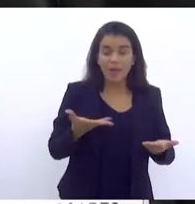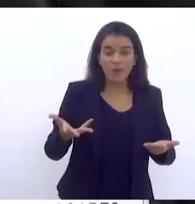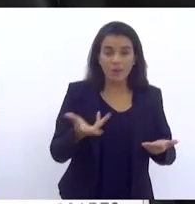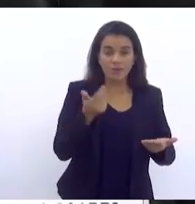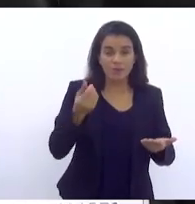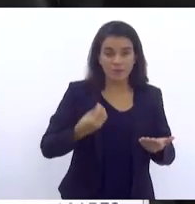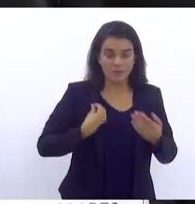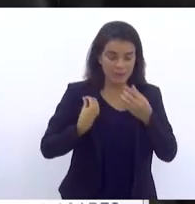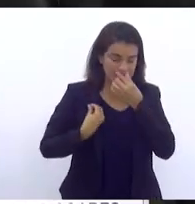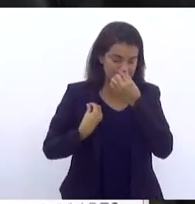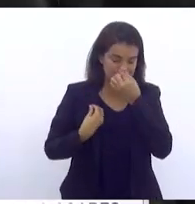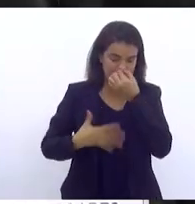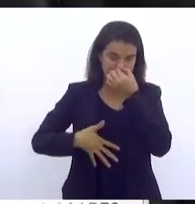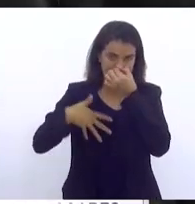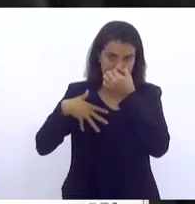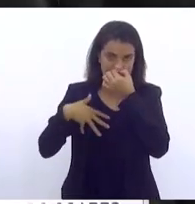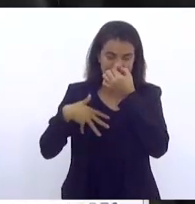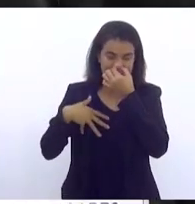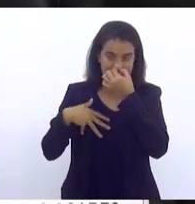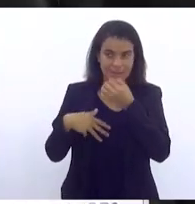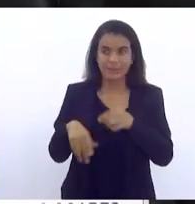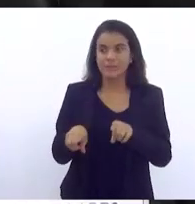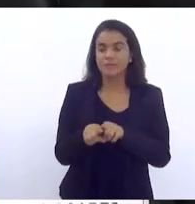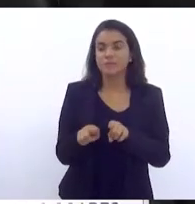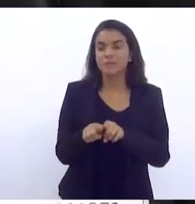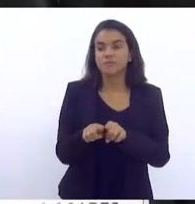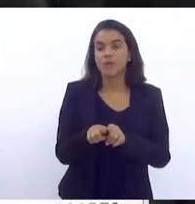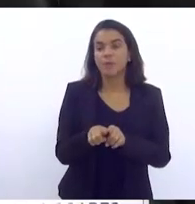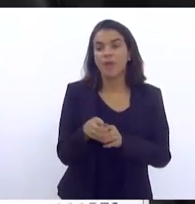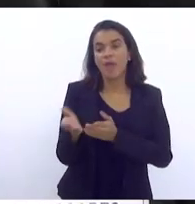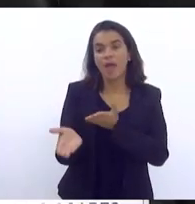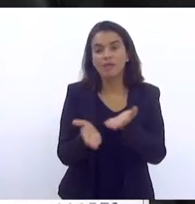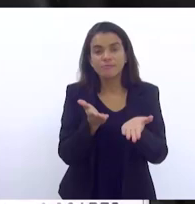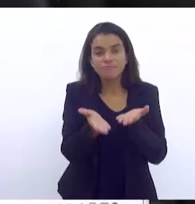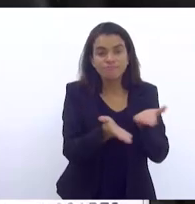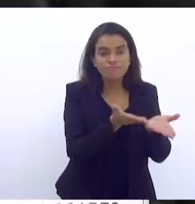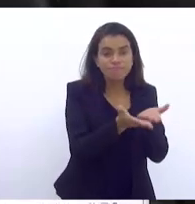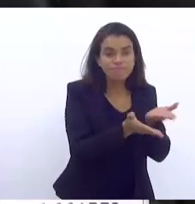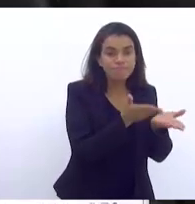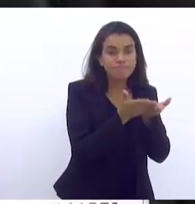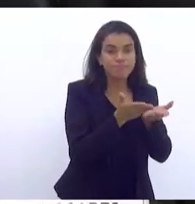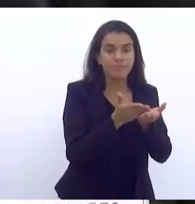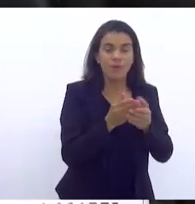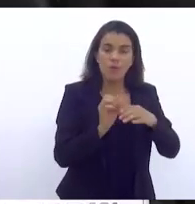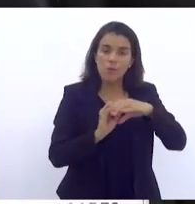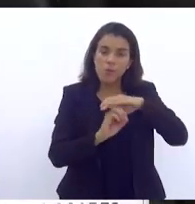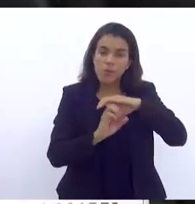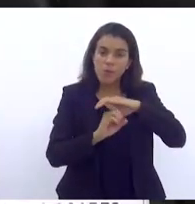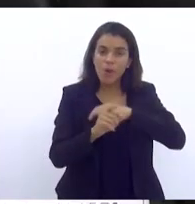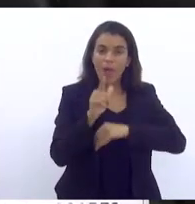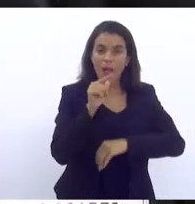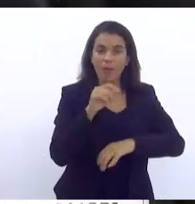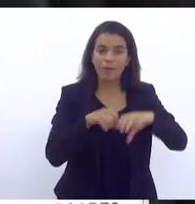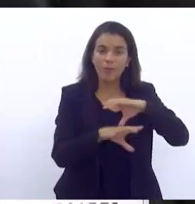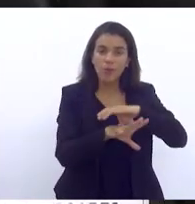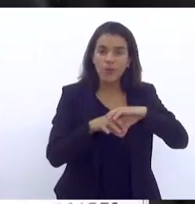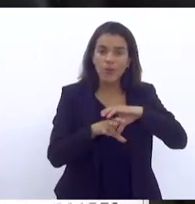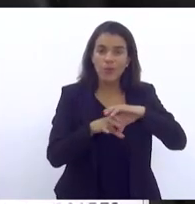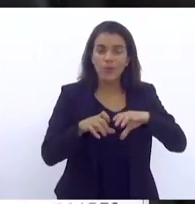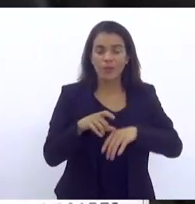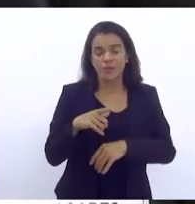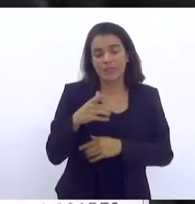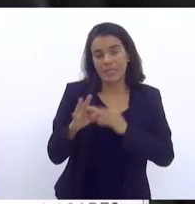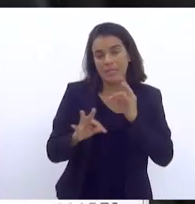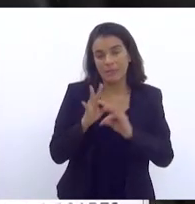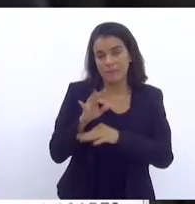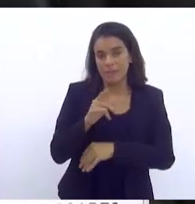população e dignidade a todos e obviamente atender a todos com abastecimento de água com coleta e tratamento de esgotos era